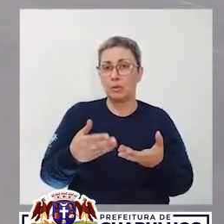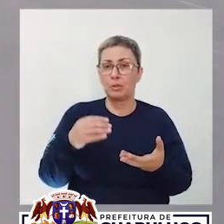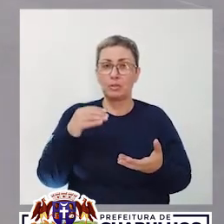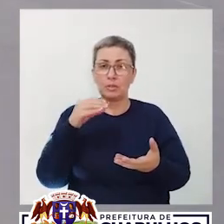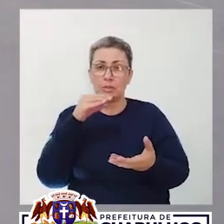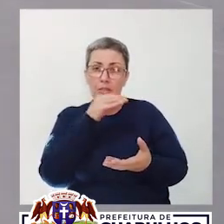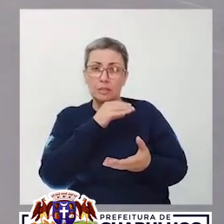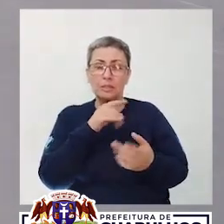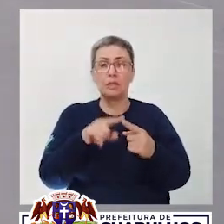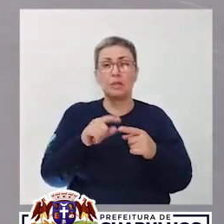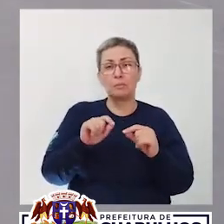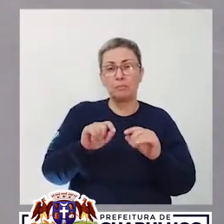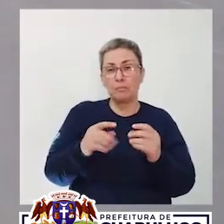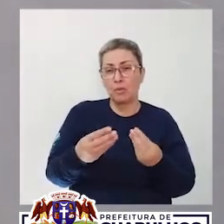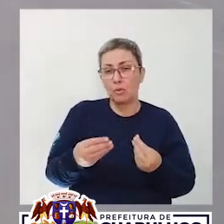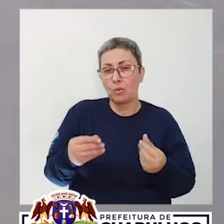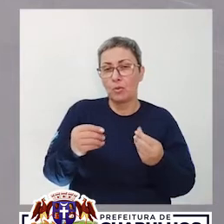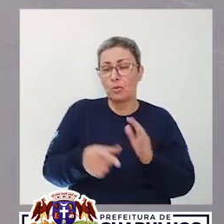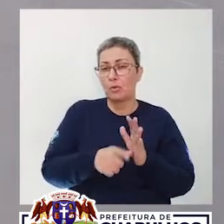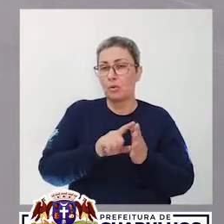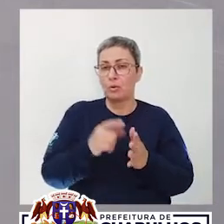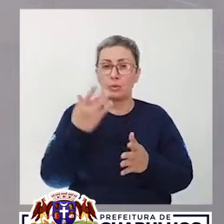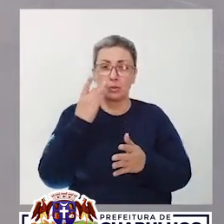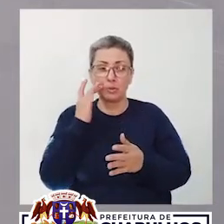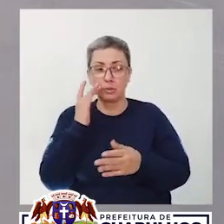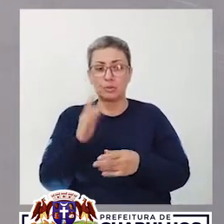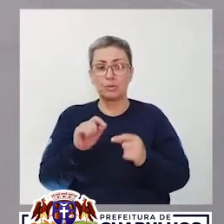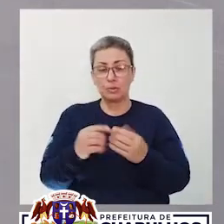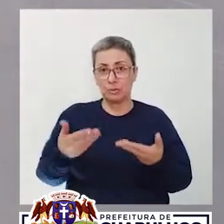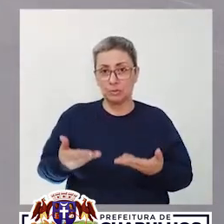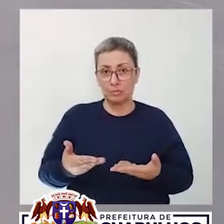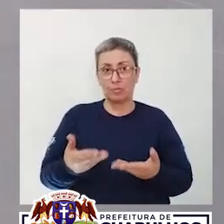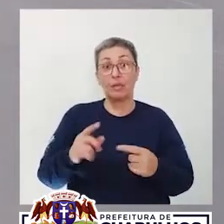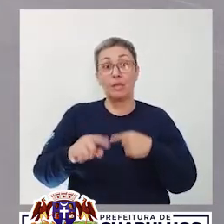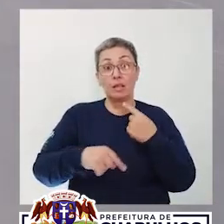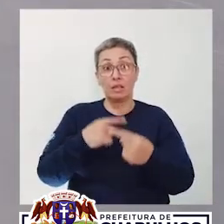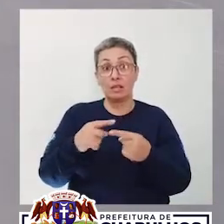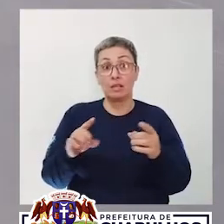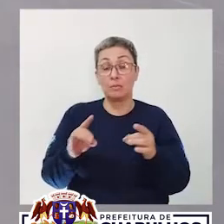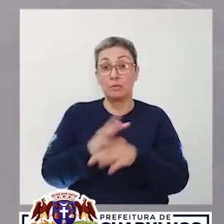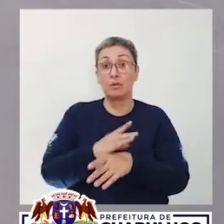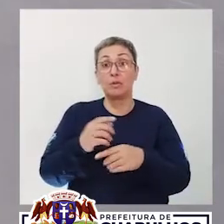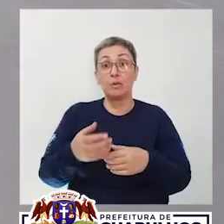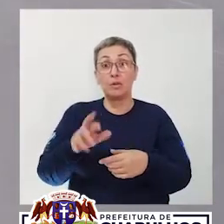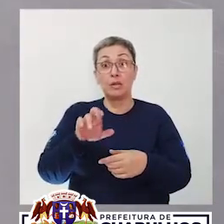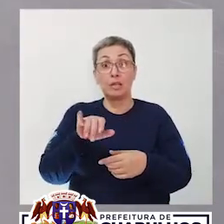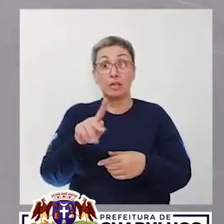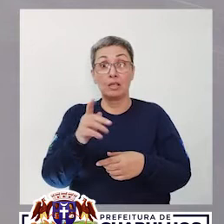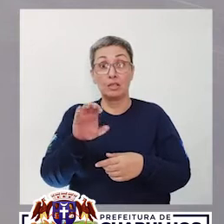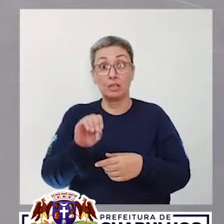assar, porque eu gosto de deixar a massa num ponto assim, douradinha embaixo. Aí, depois que você